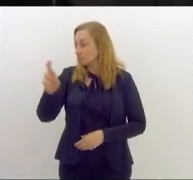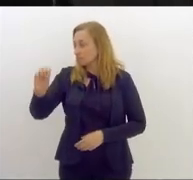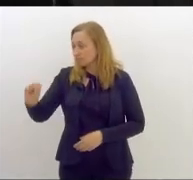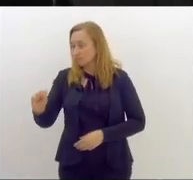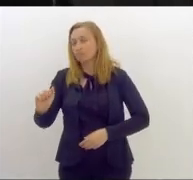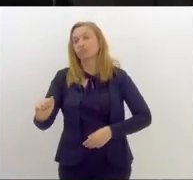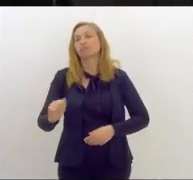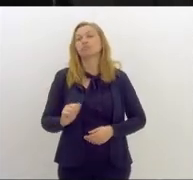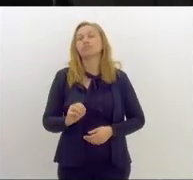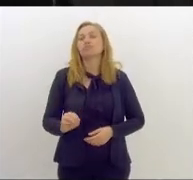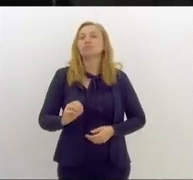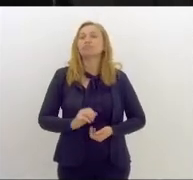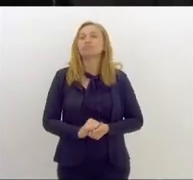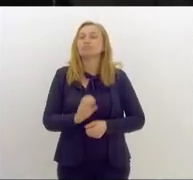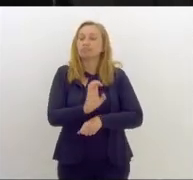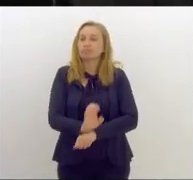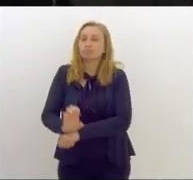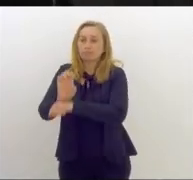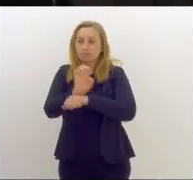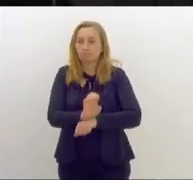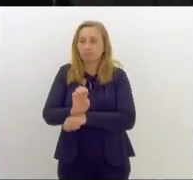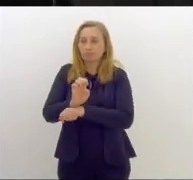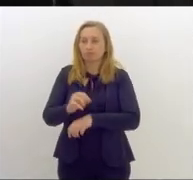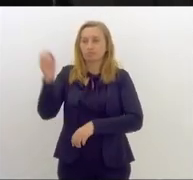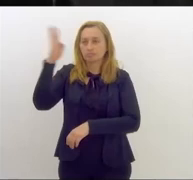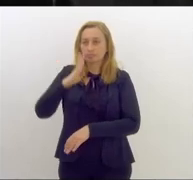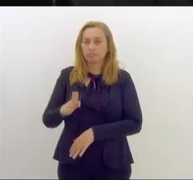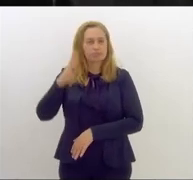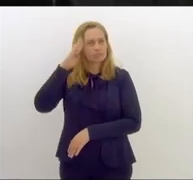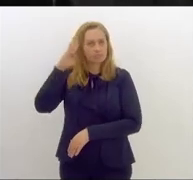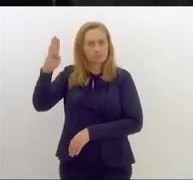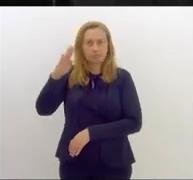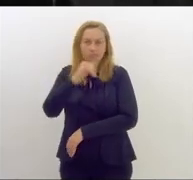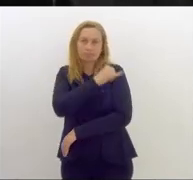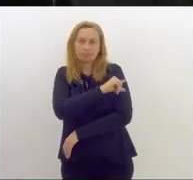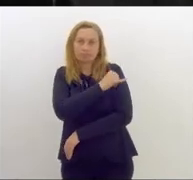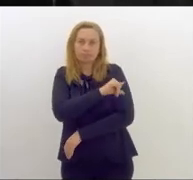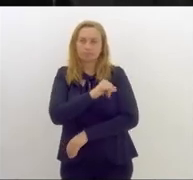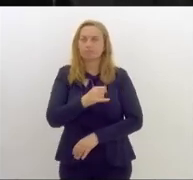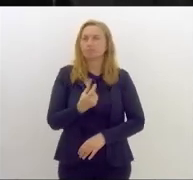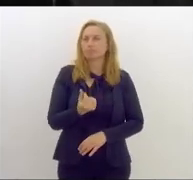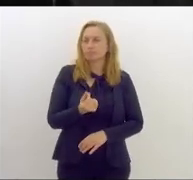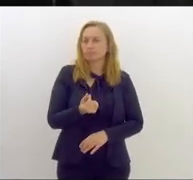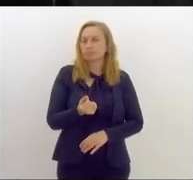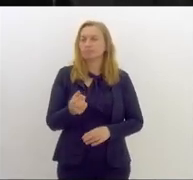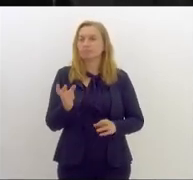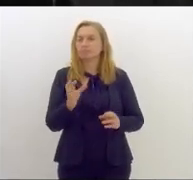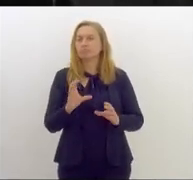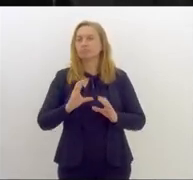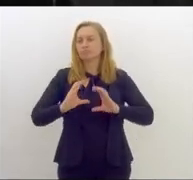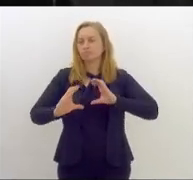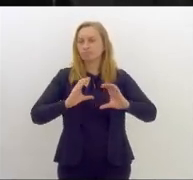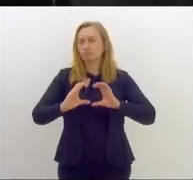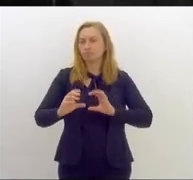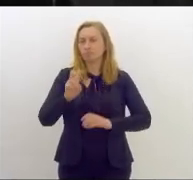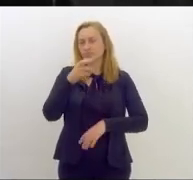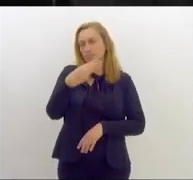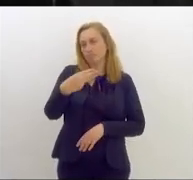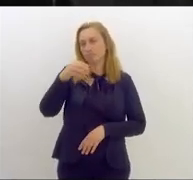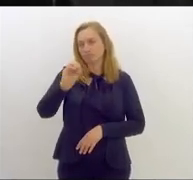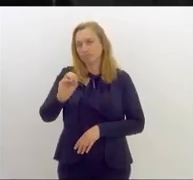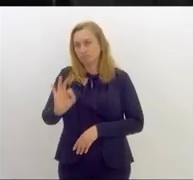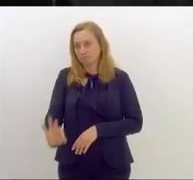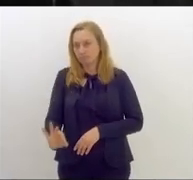e os estados brasileiros em especial Rio de Janeiro tem alíquota para comunicação superior a 30 pontos percentuais